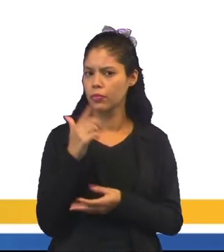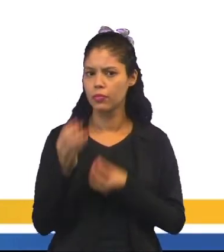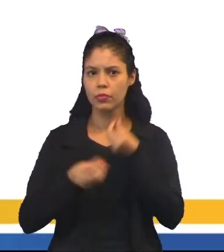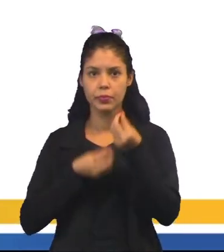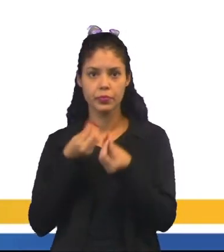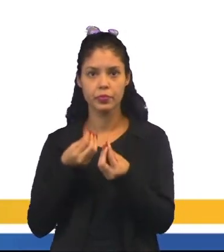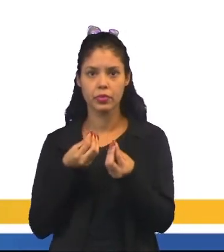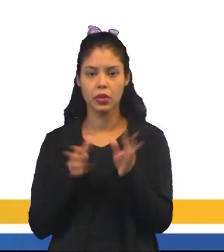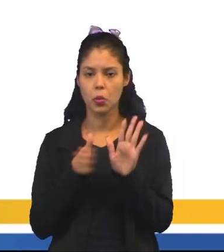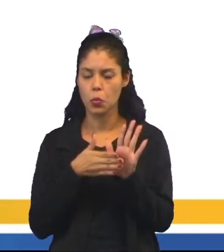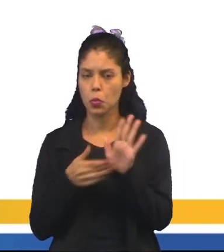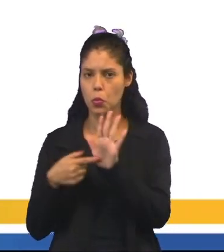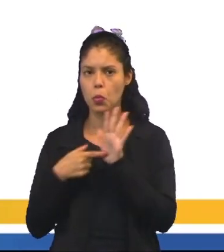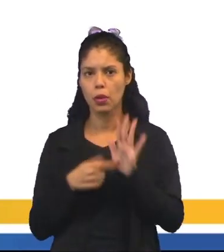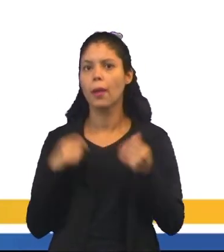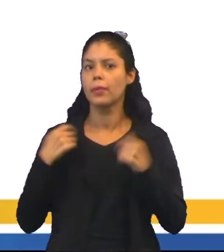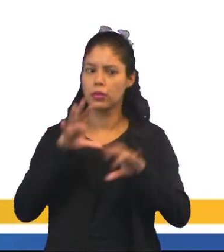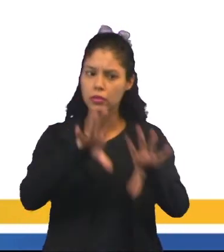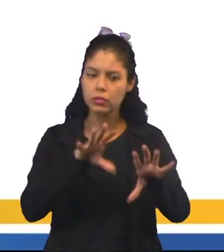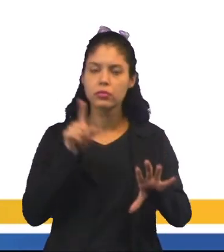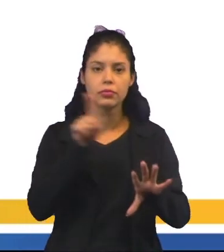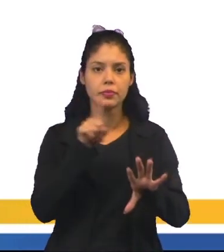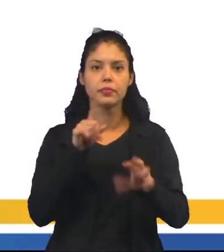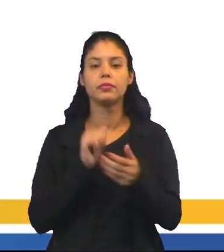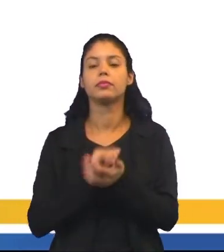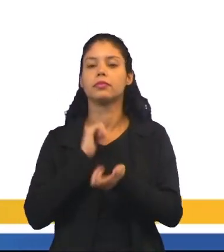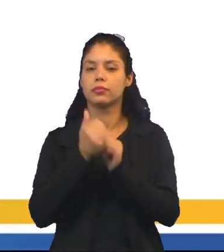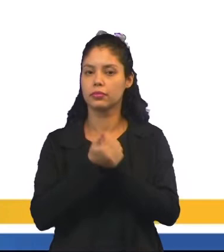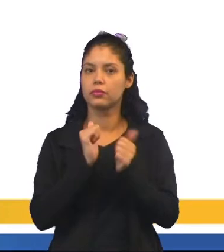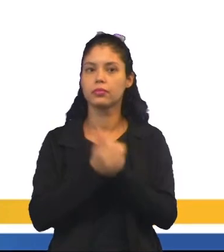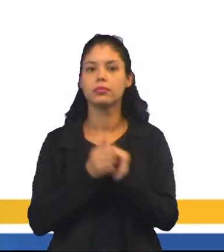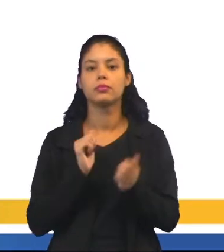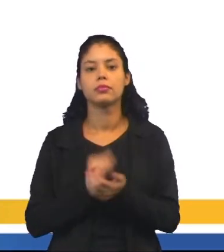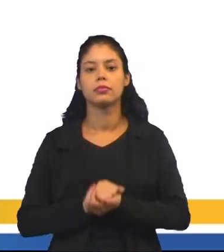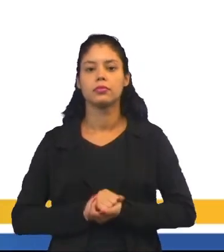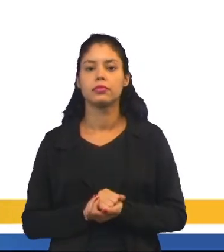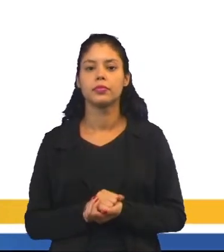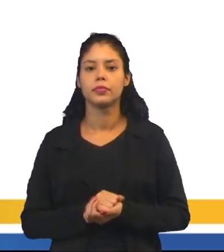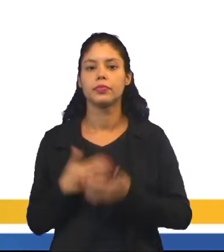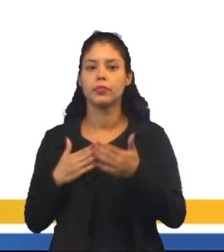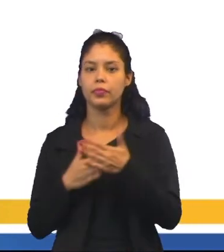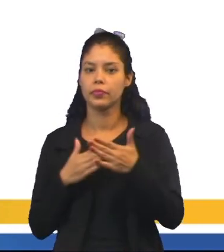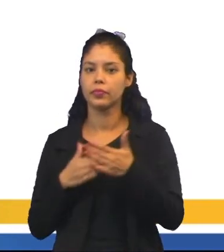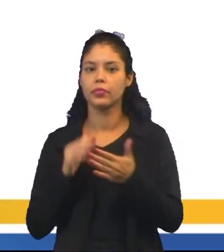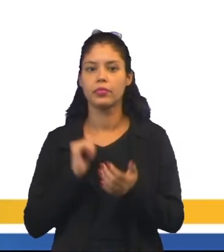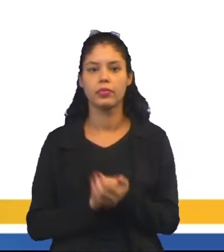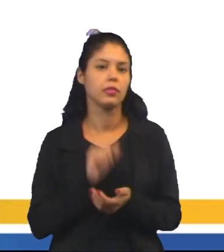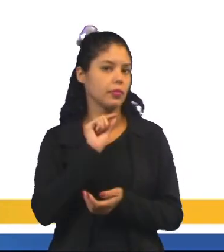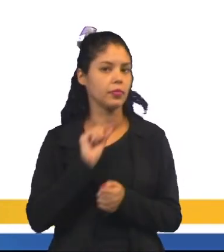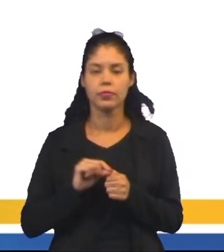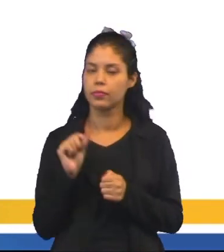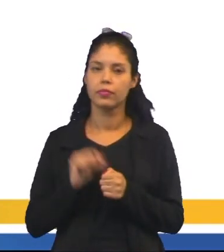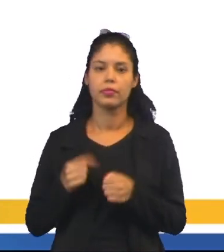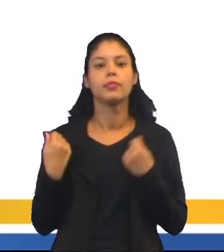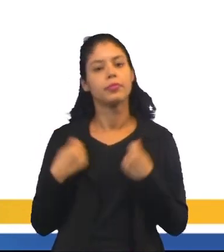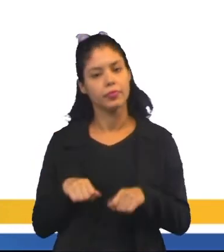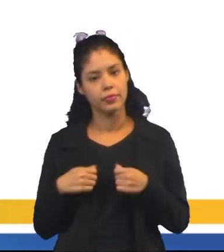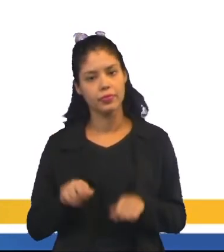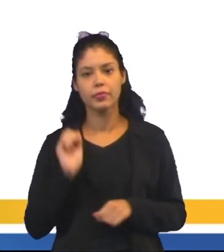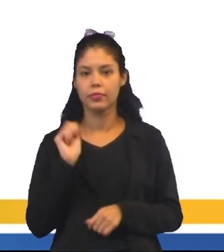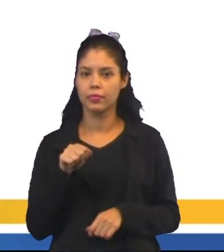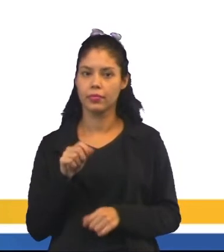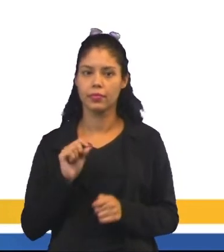uma pré-determinação. A gente tem que ser assim, a gente vai adaptando. E coibir e impedir são sinônimos de não fazer e a gente deve